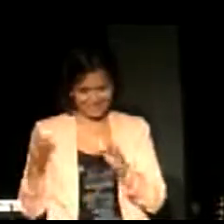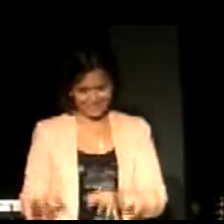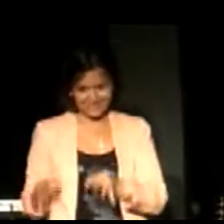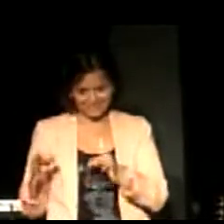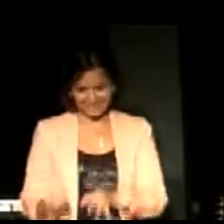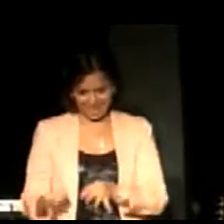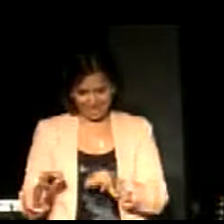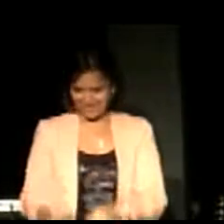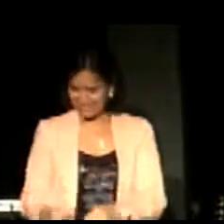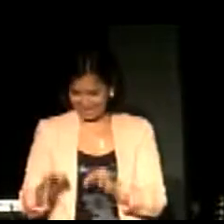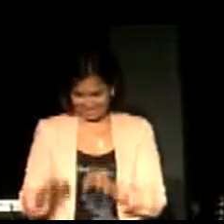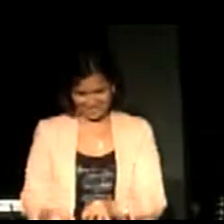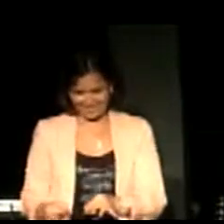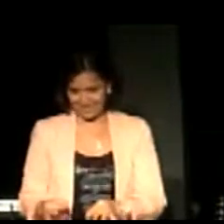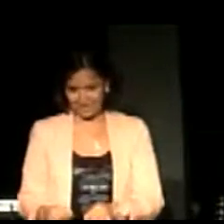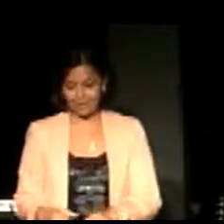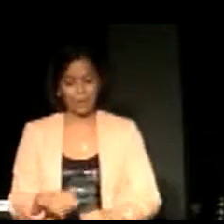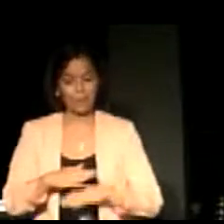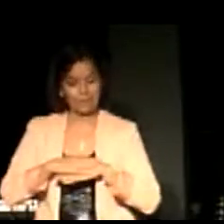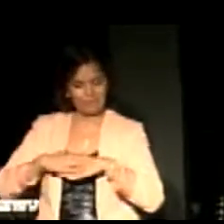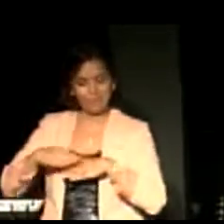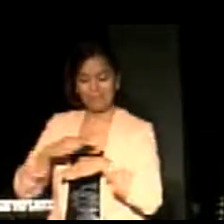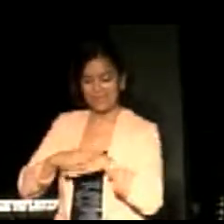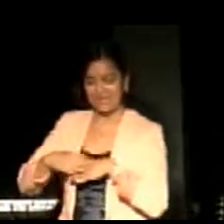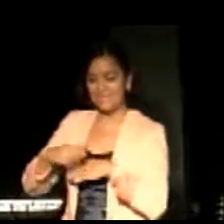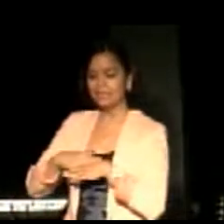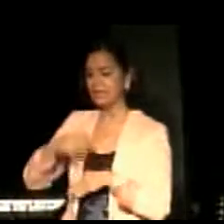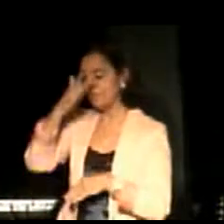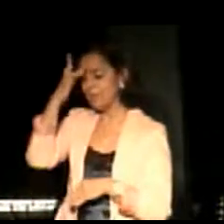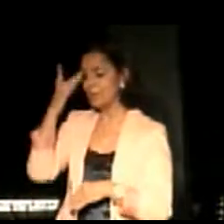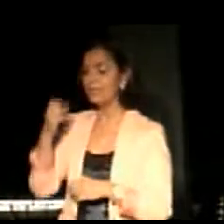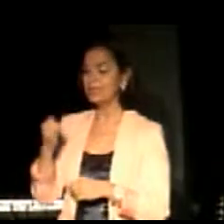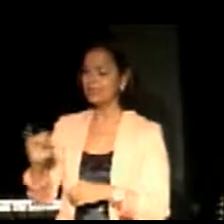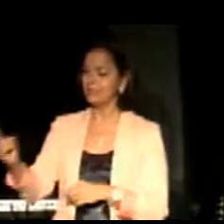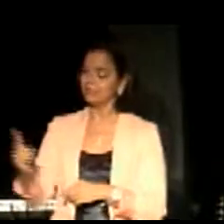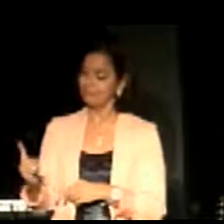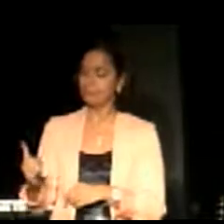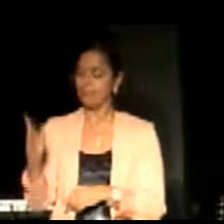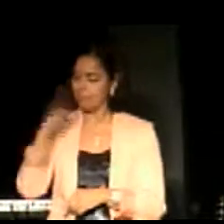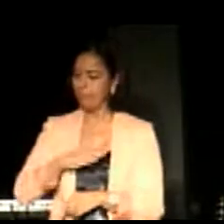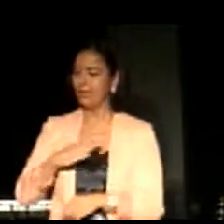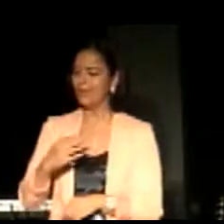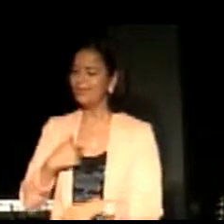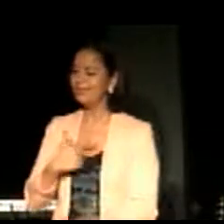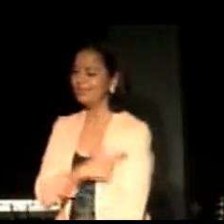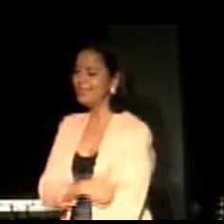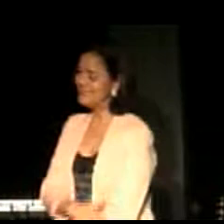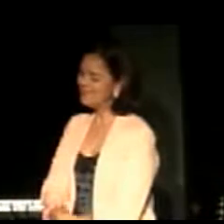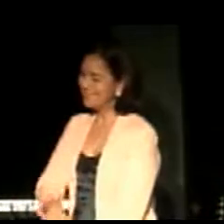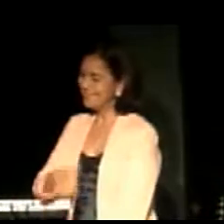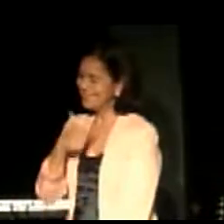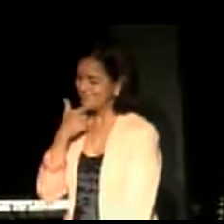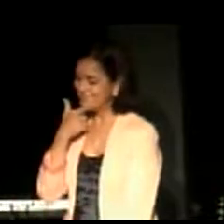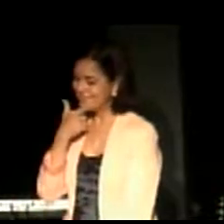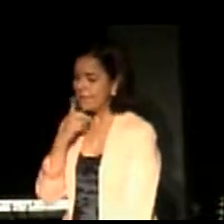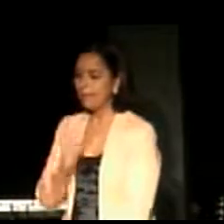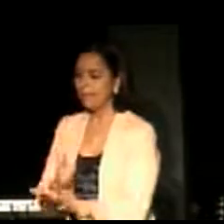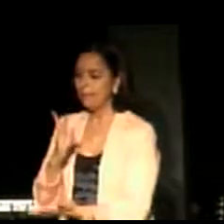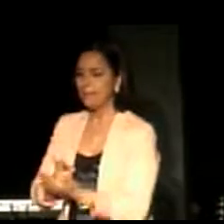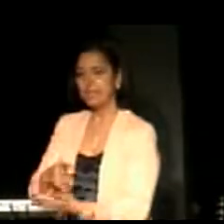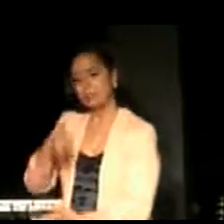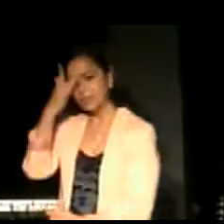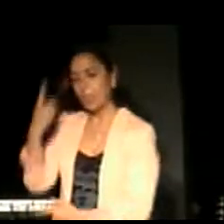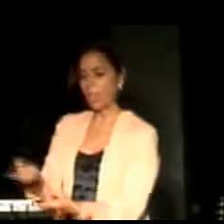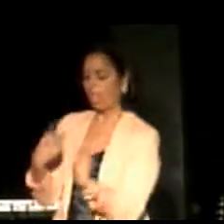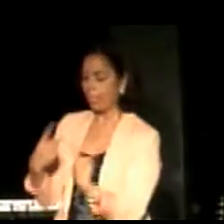mansidão não é isso. Manso é aquele que reage como Jesus ensinou, e não de acordo com o